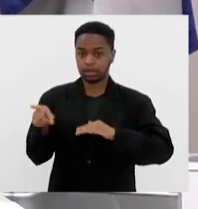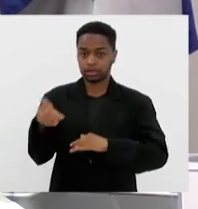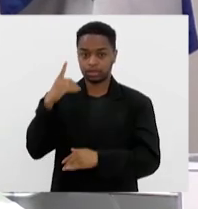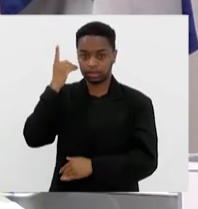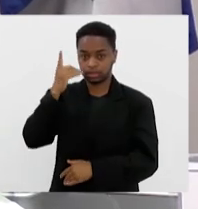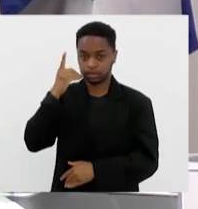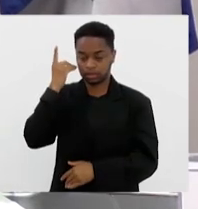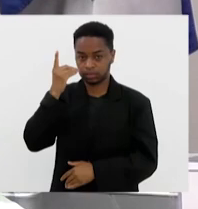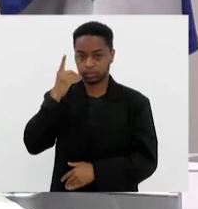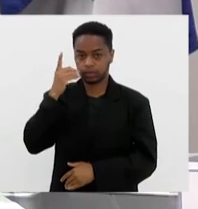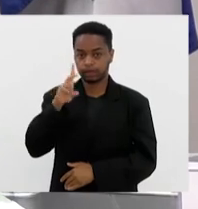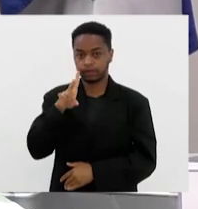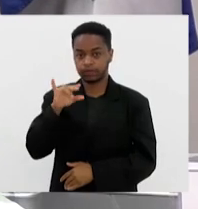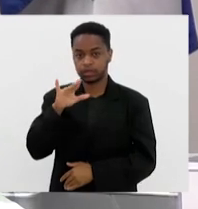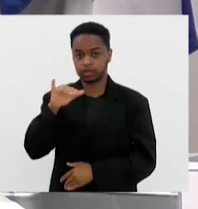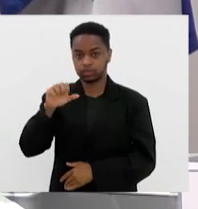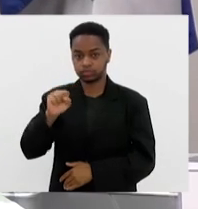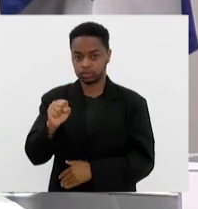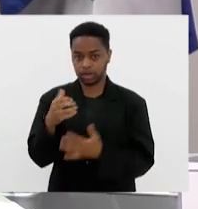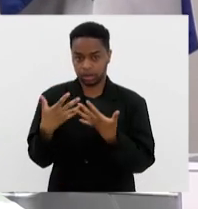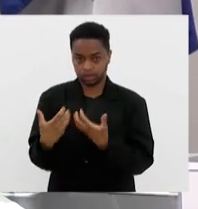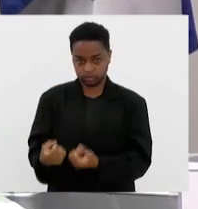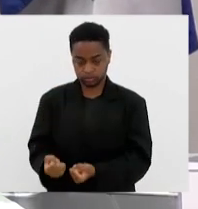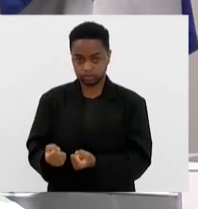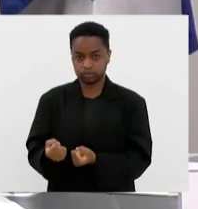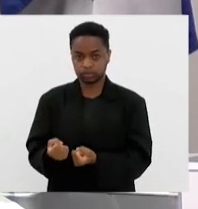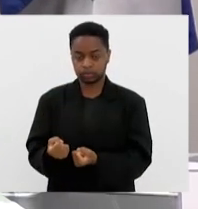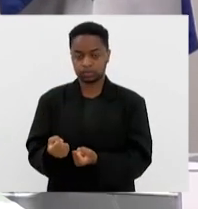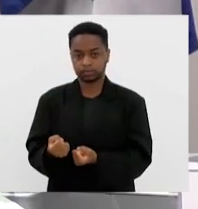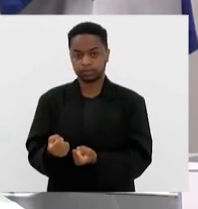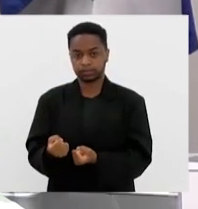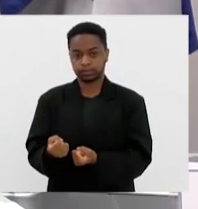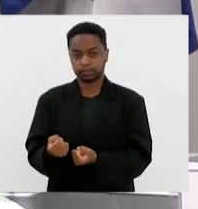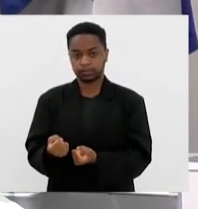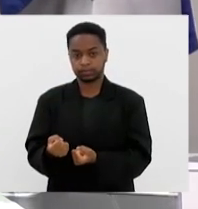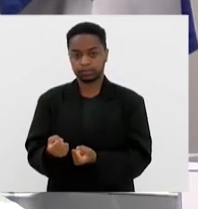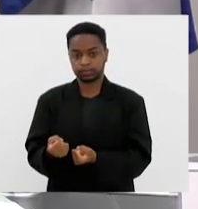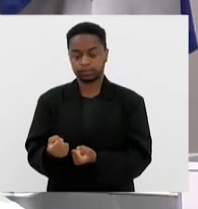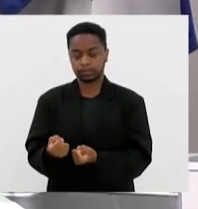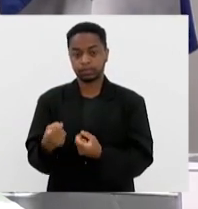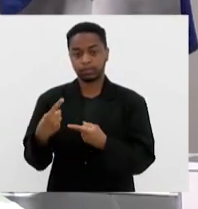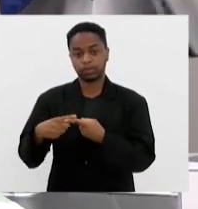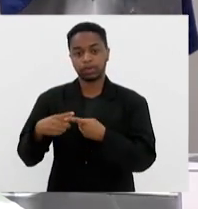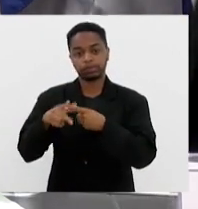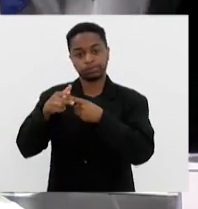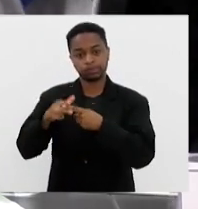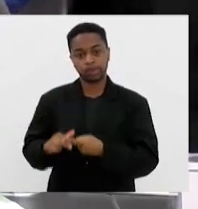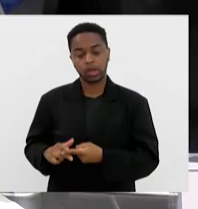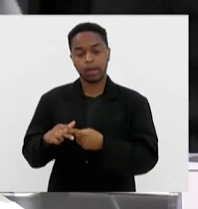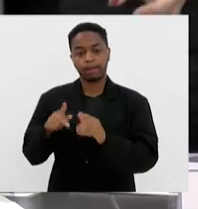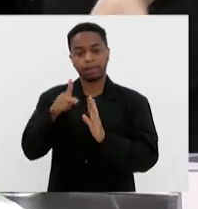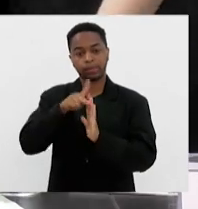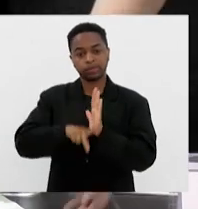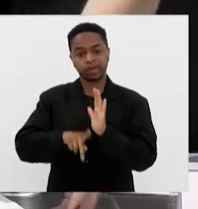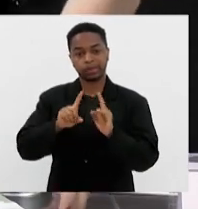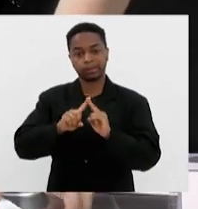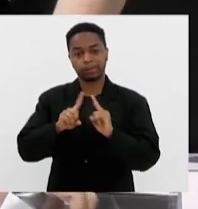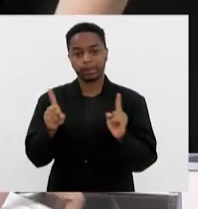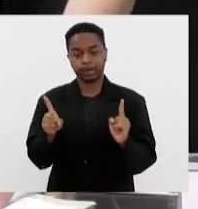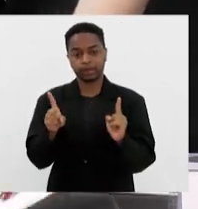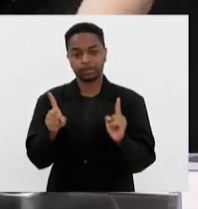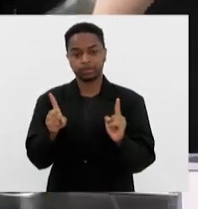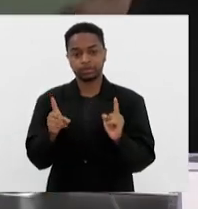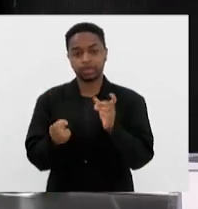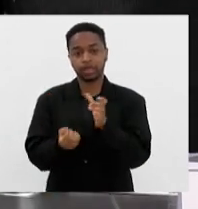deputado Vinícius Cozolino, elas aprimoram o projeto e tudo mais, porém,